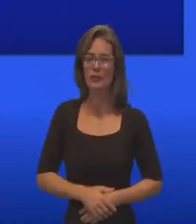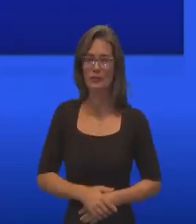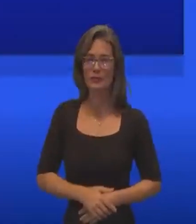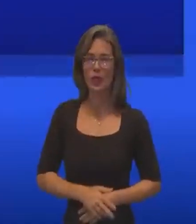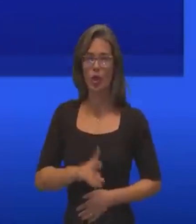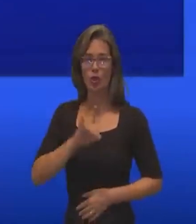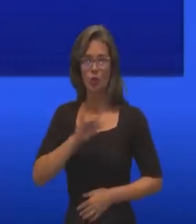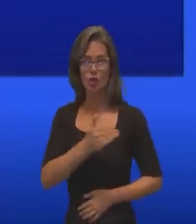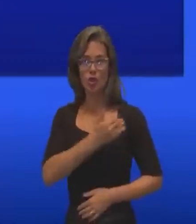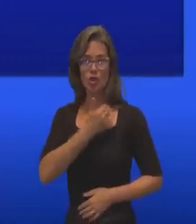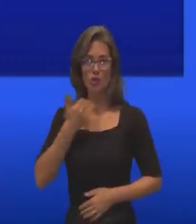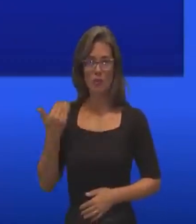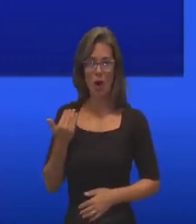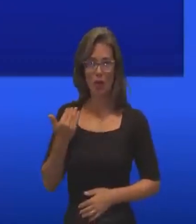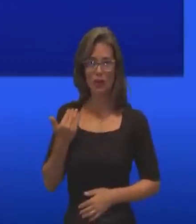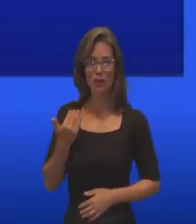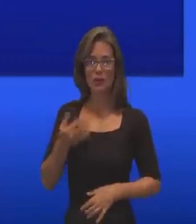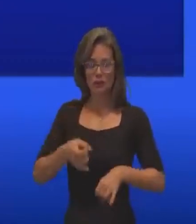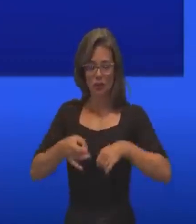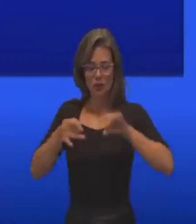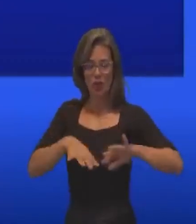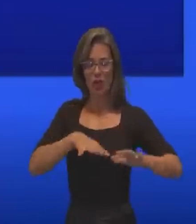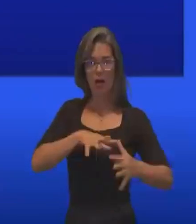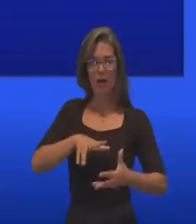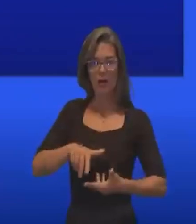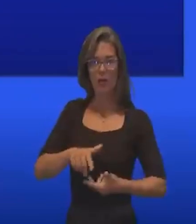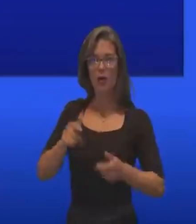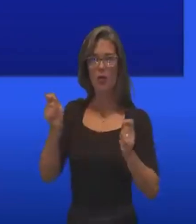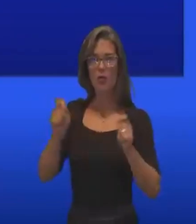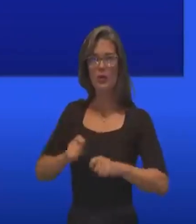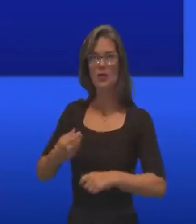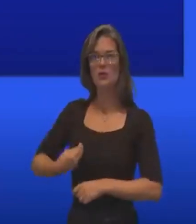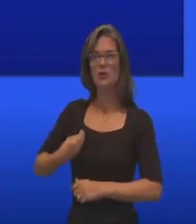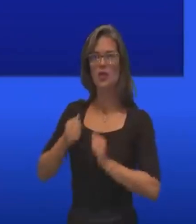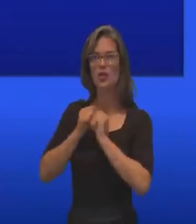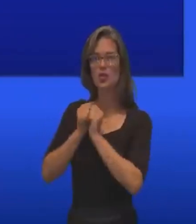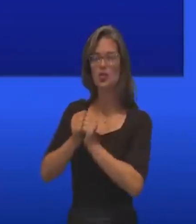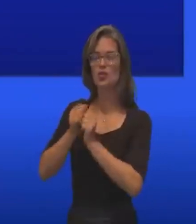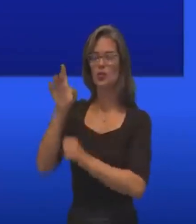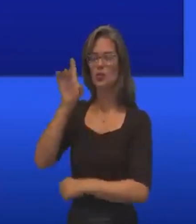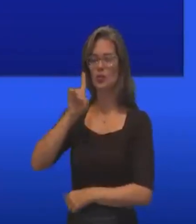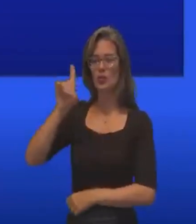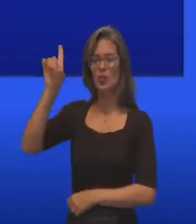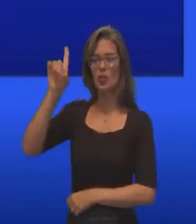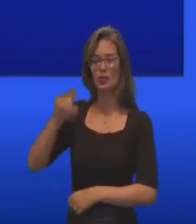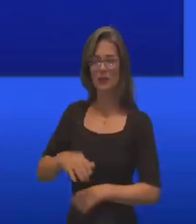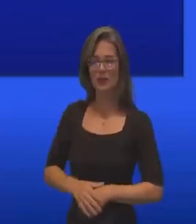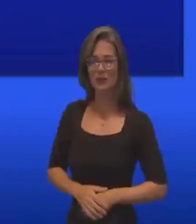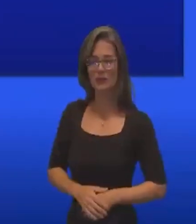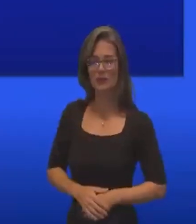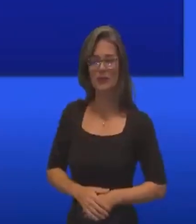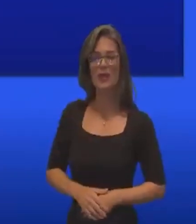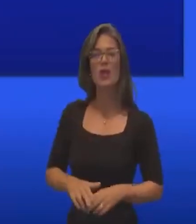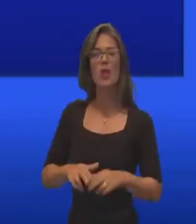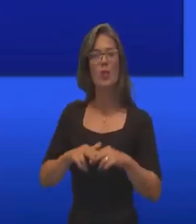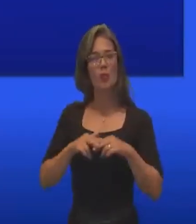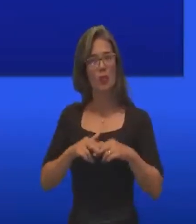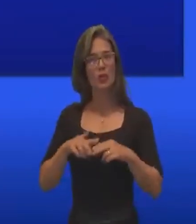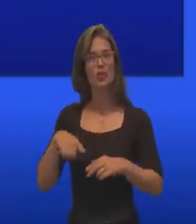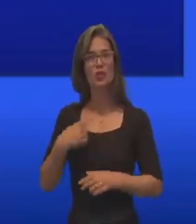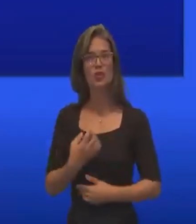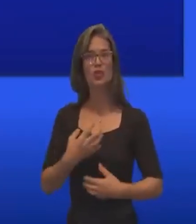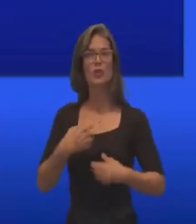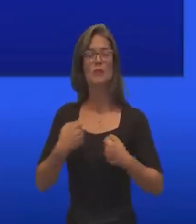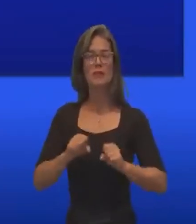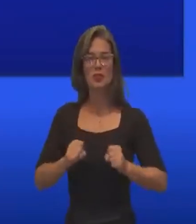Senhor. Pelo que também nos esforçamos para ser-lhes agradáveis, quer presentes, quer